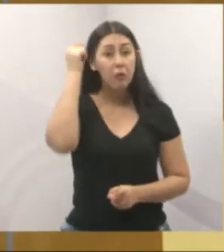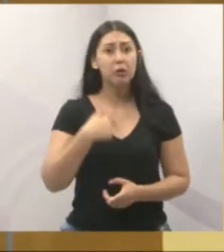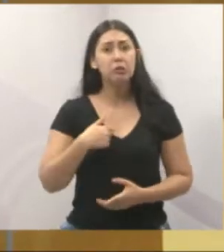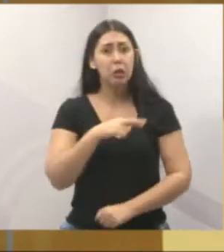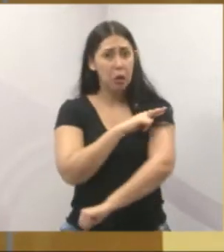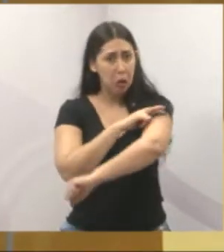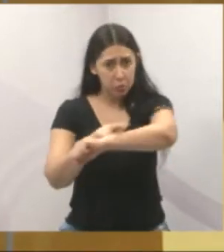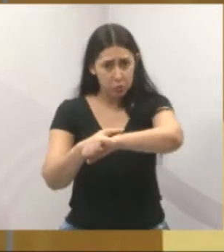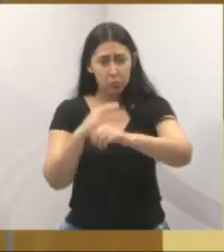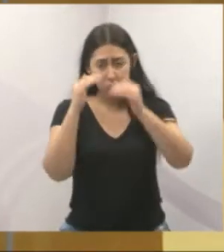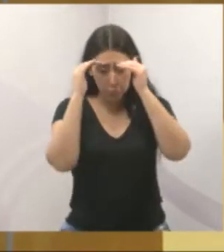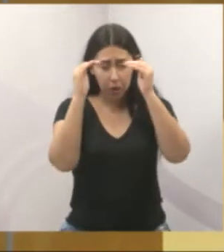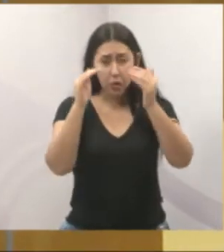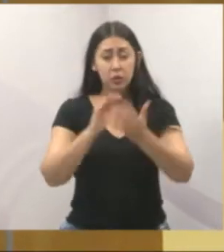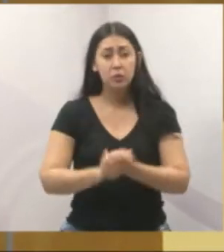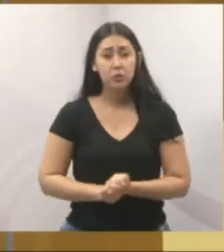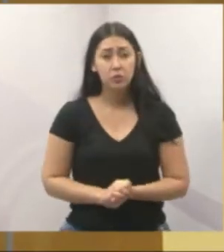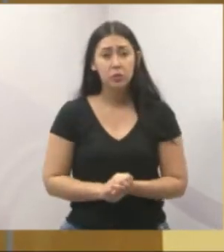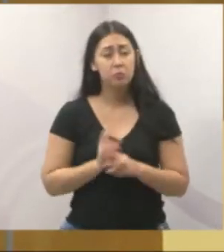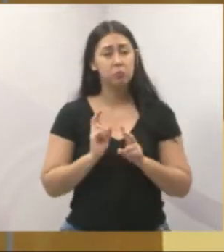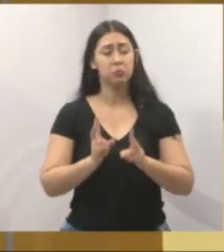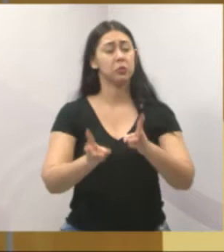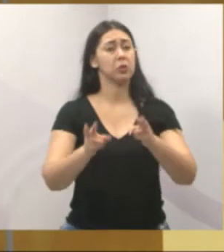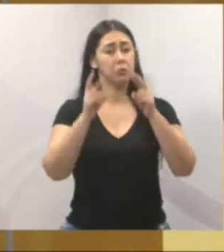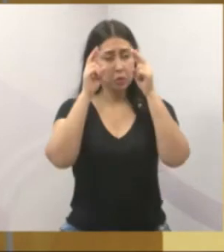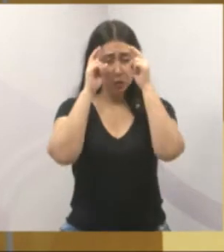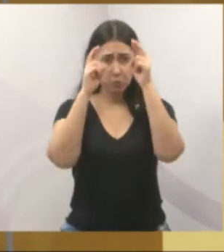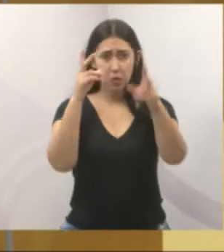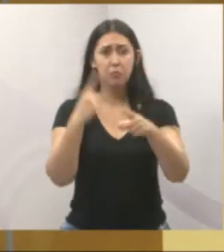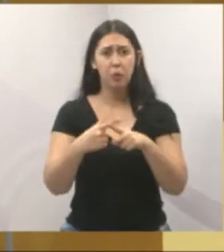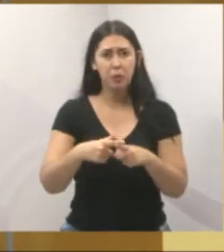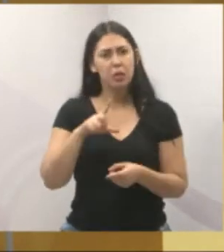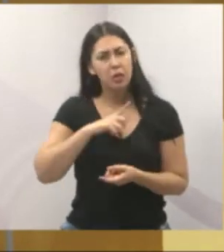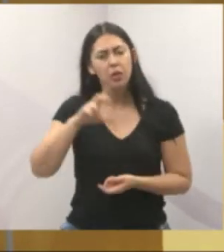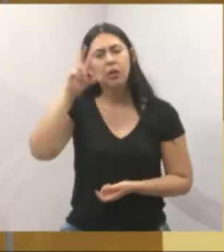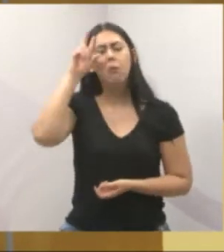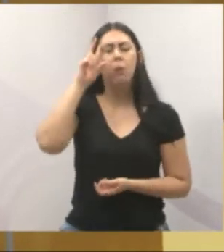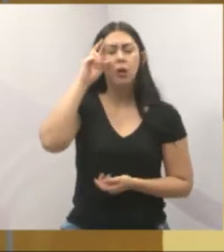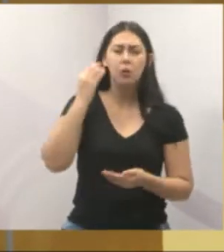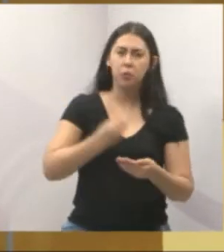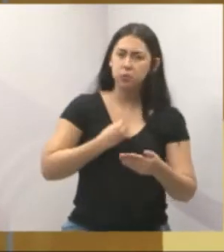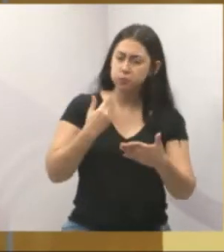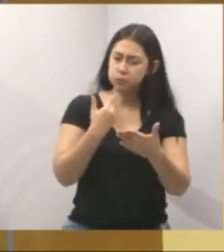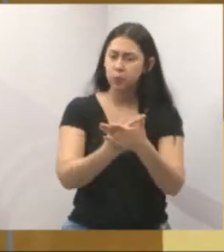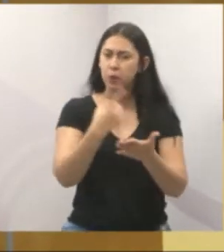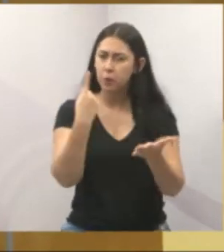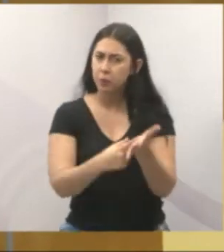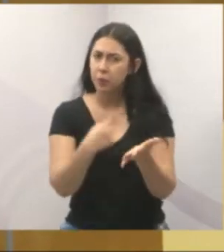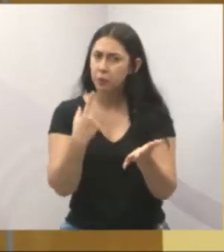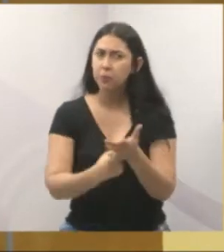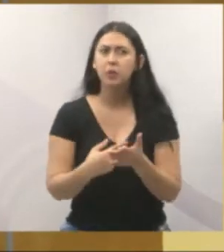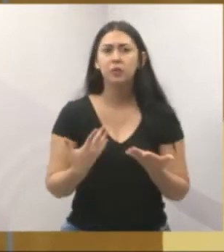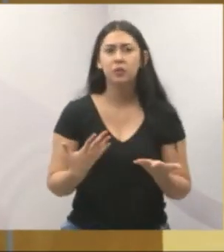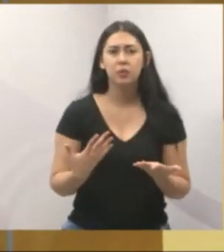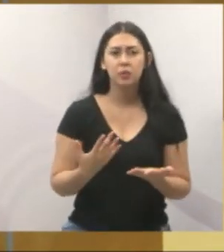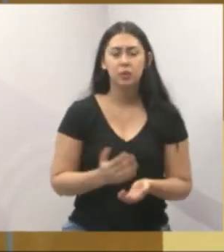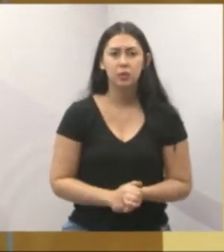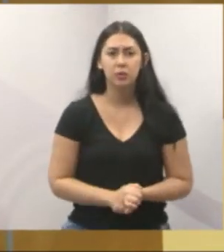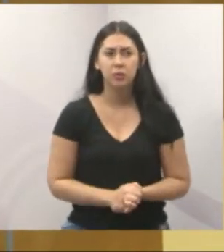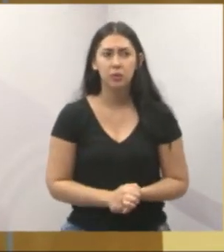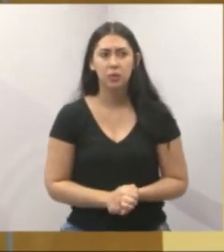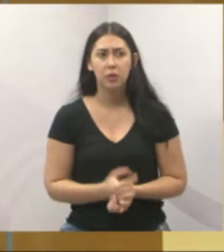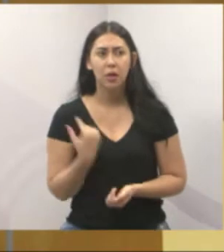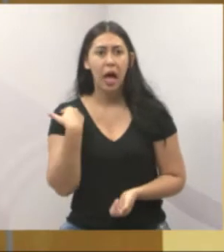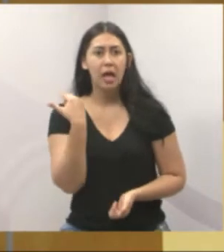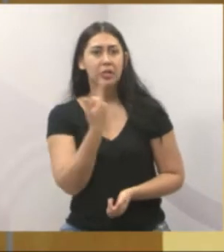muito, e ainda continuo respeitando pela sua história de vida, pelo seu compromisso. Então não tem que a